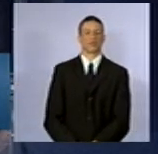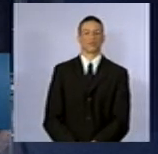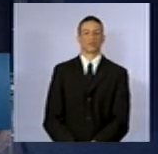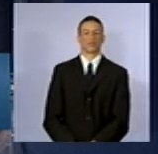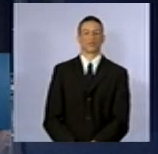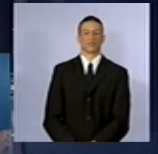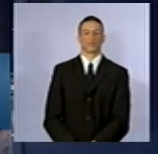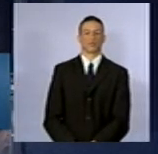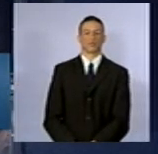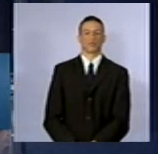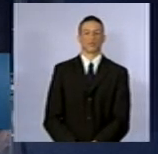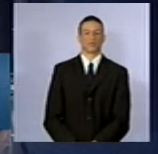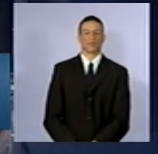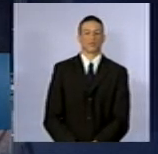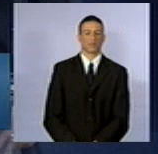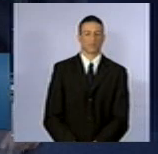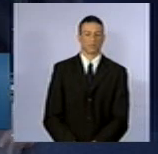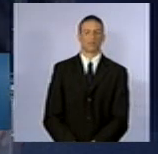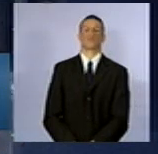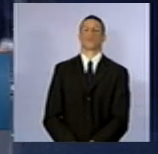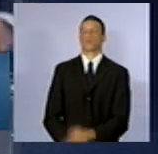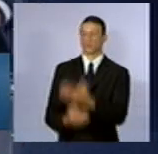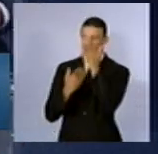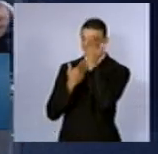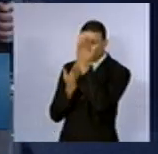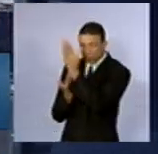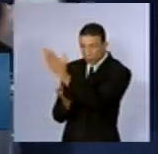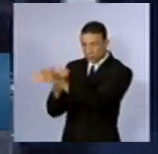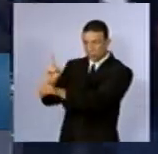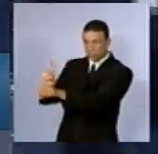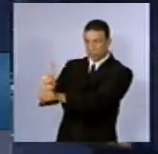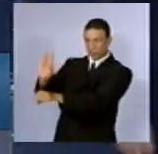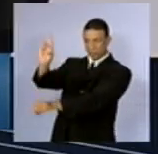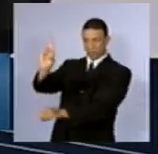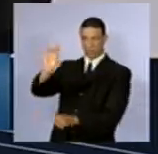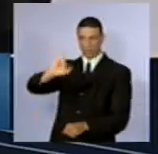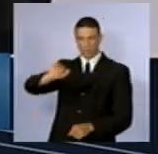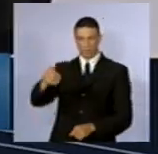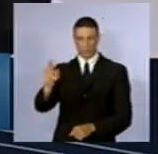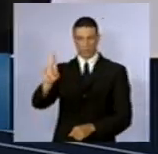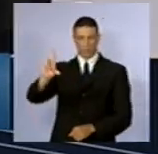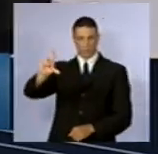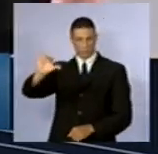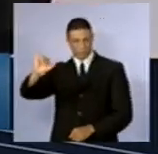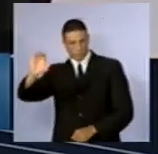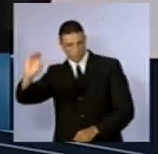Uma outra pergunta. Agradeço ao Dr. Júlio César Alves de Aguiar, da Eletrobras.